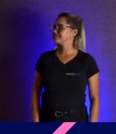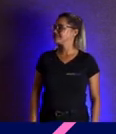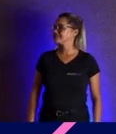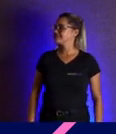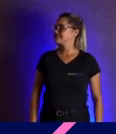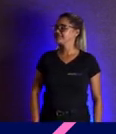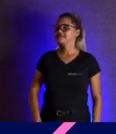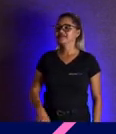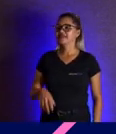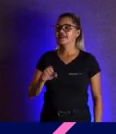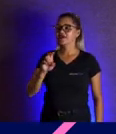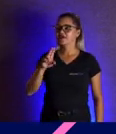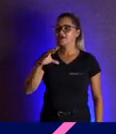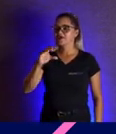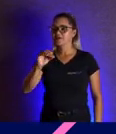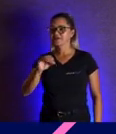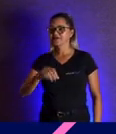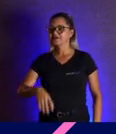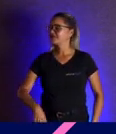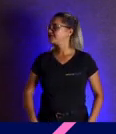Olivia Boretti.